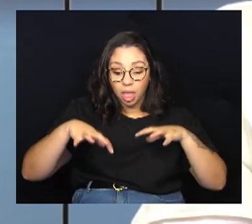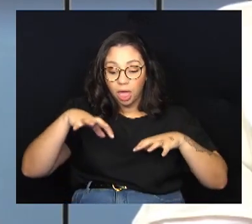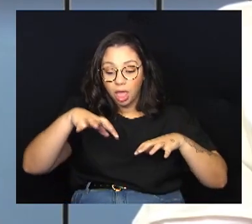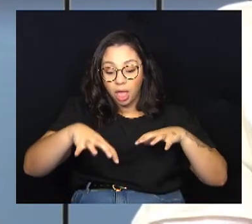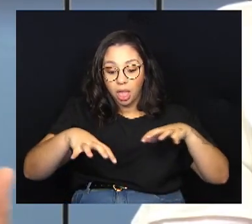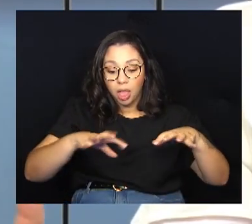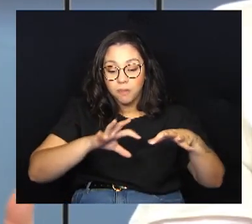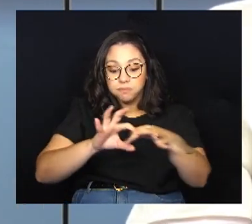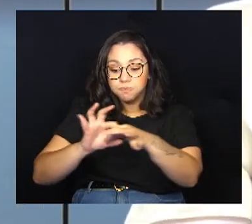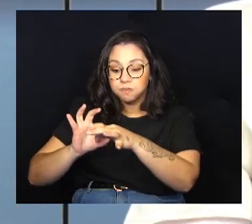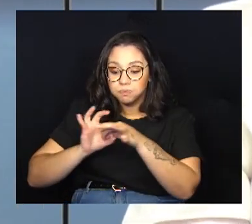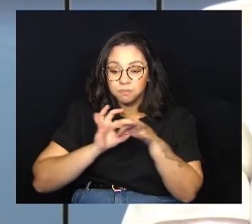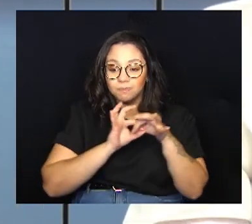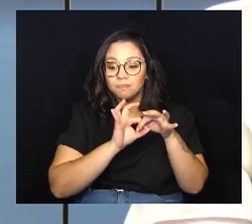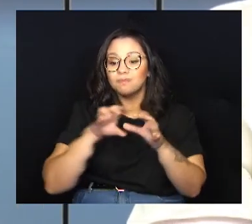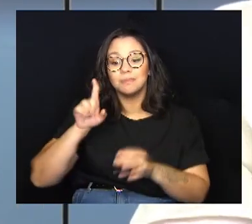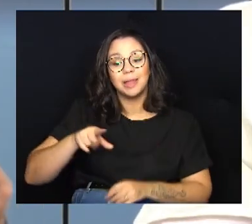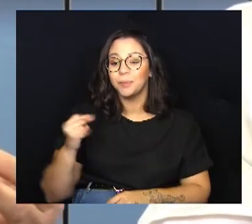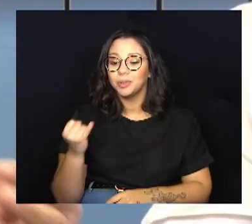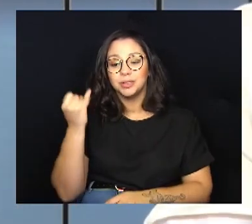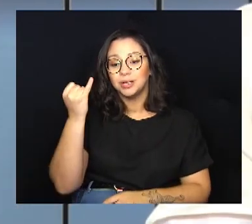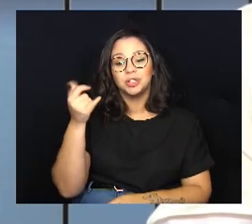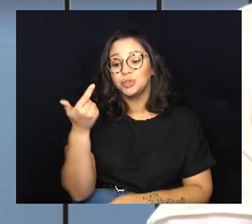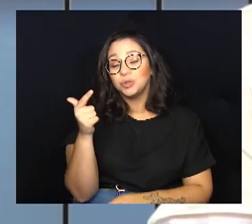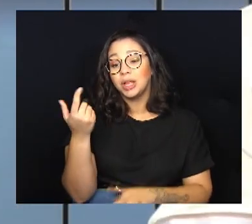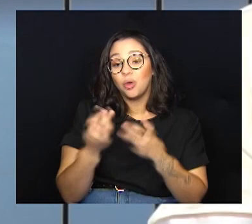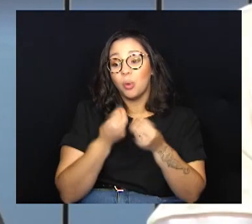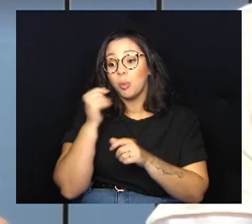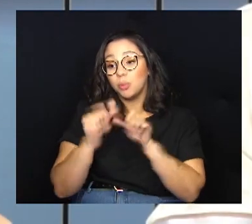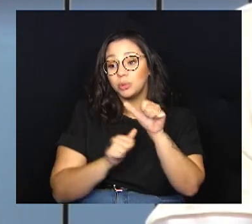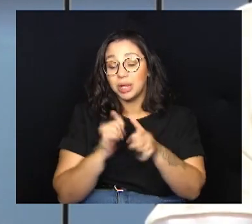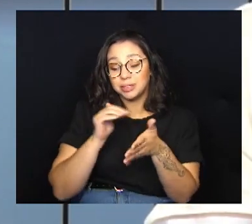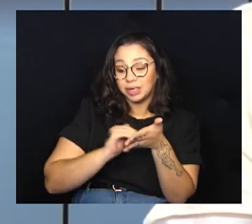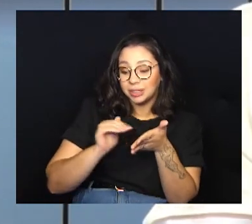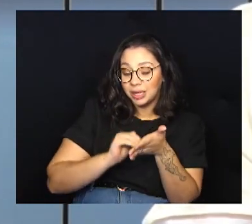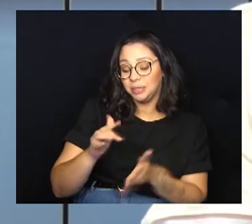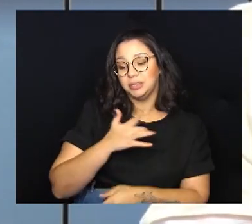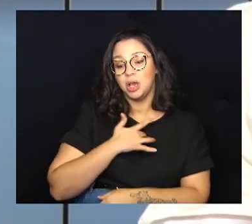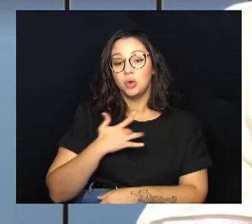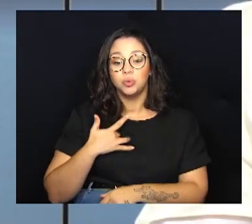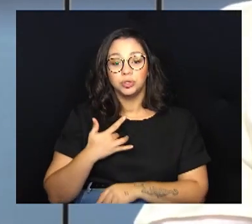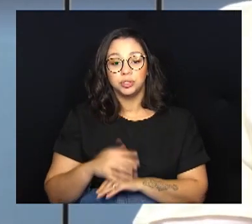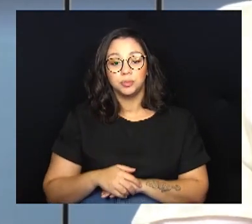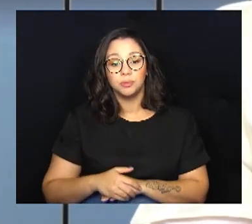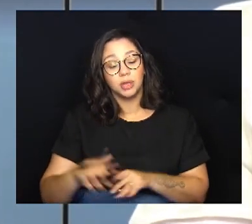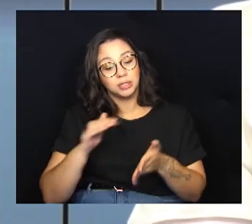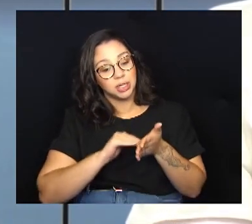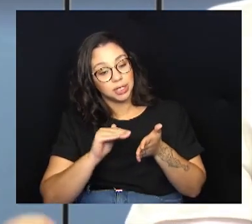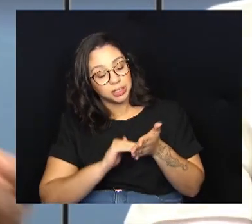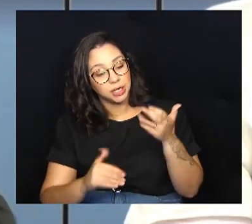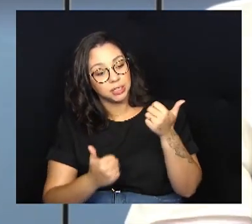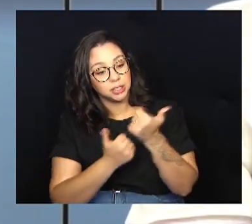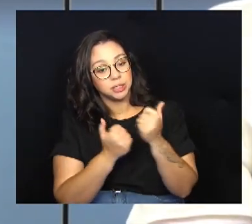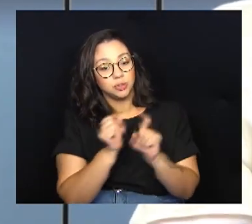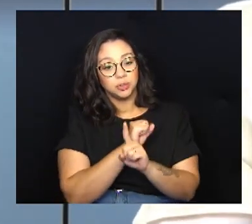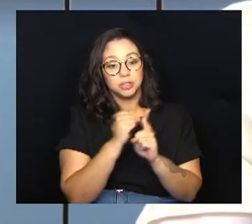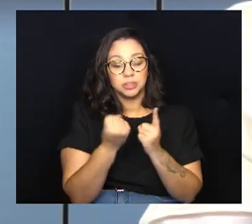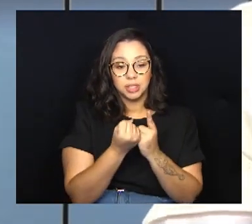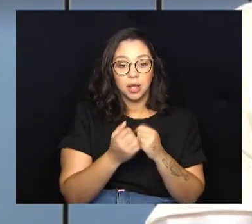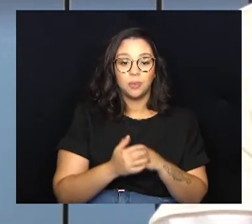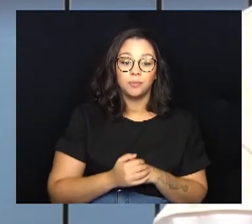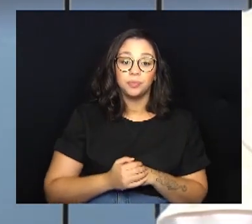perguntar aos presentes qual a importância da rede de atenção psicossocial do município, sobretudo dos investimentos. Tenho